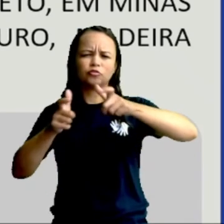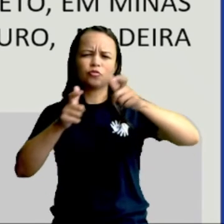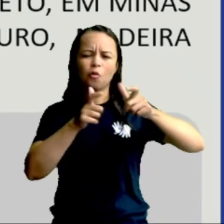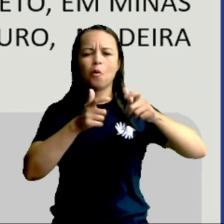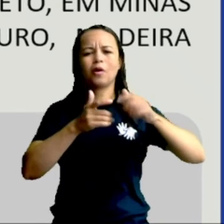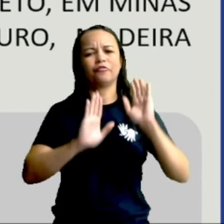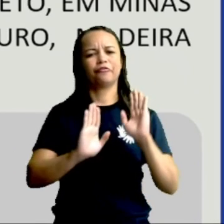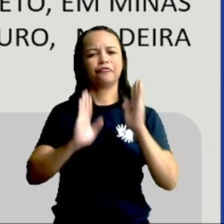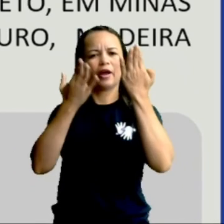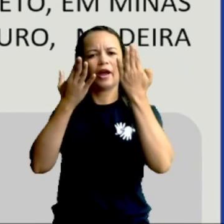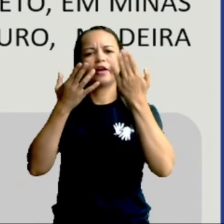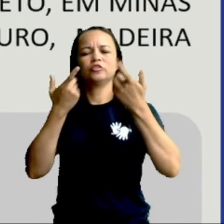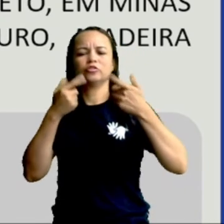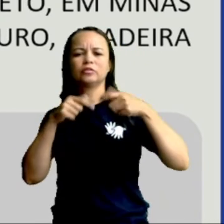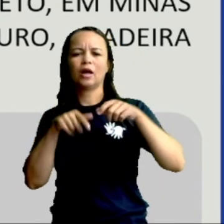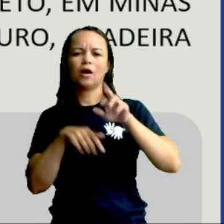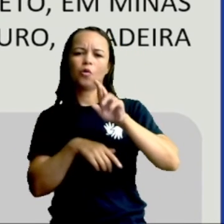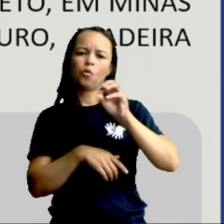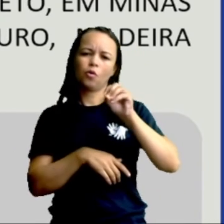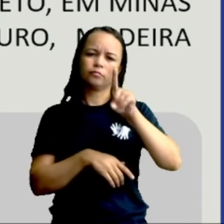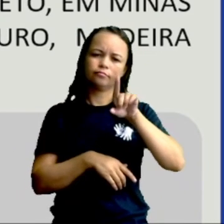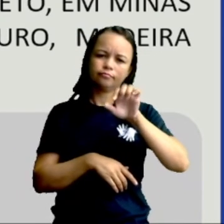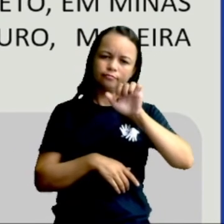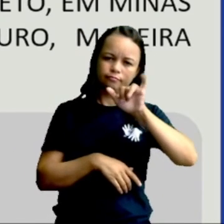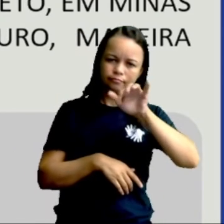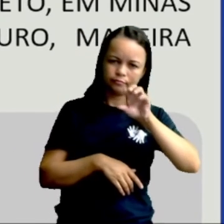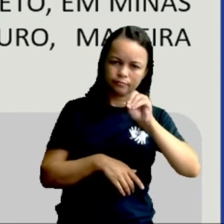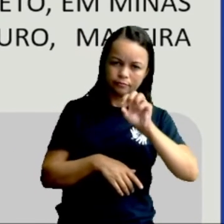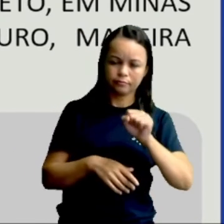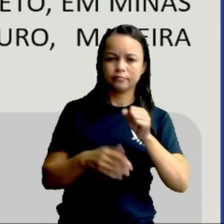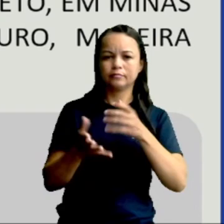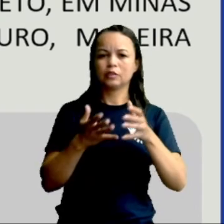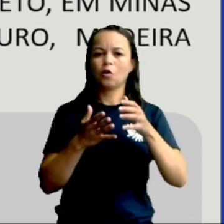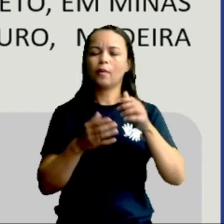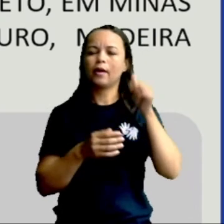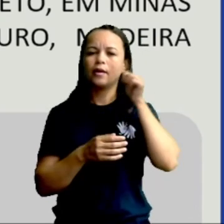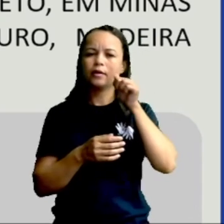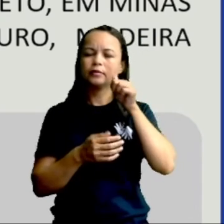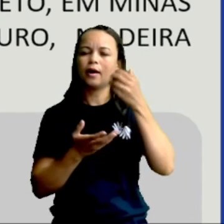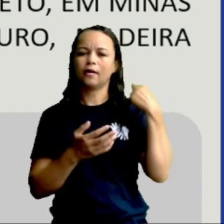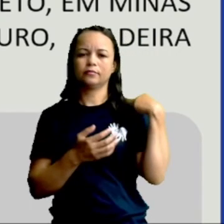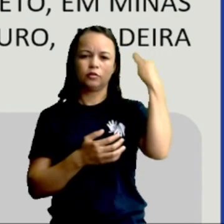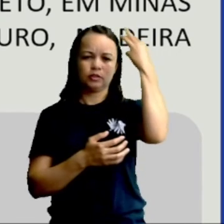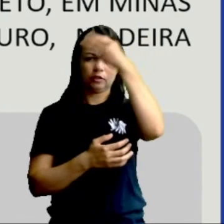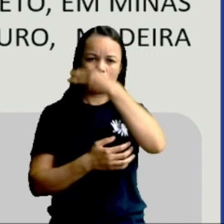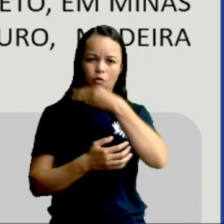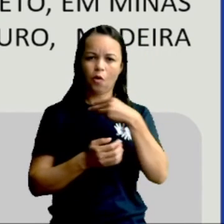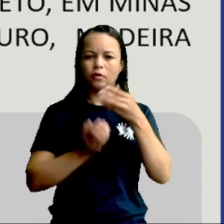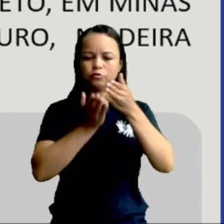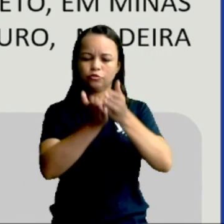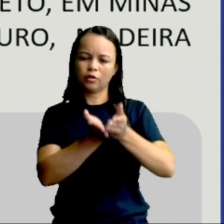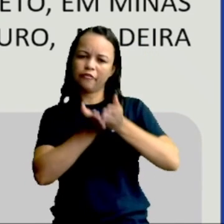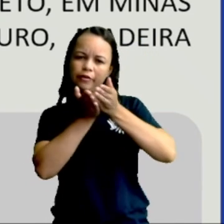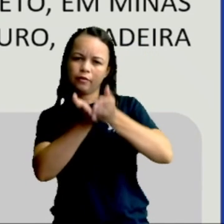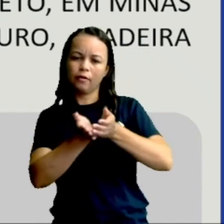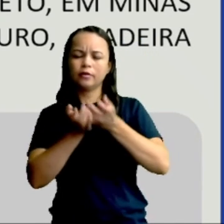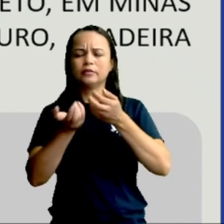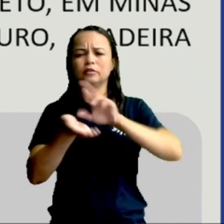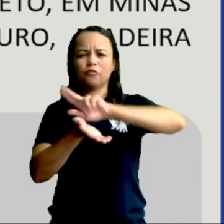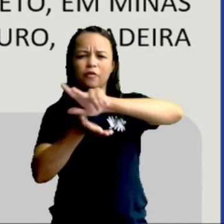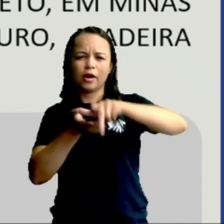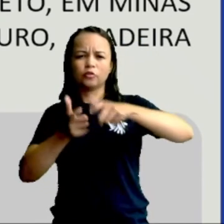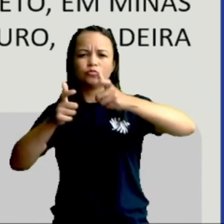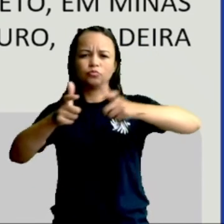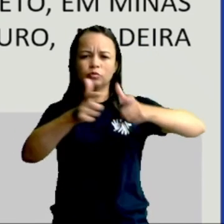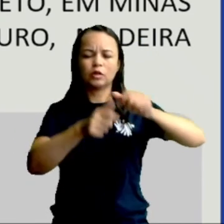ter rodeios, Romaria de Nossa Senhora de Navegantes e etc. Então você vê que lá na região Sudeste tem